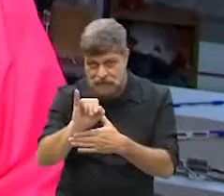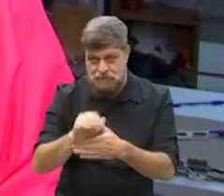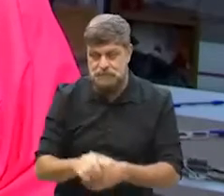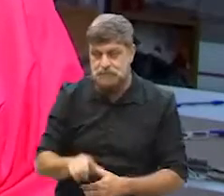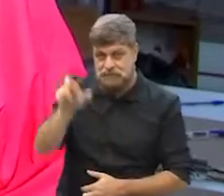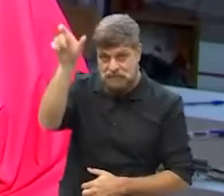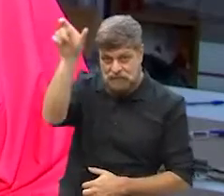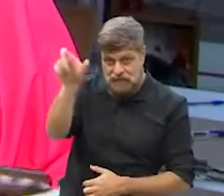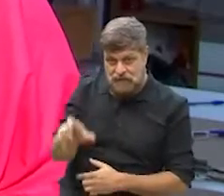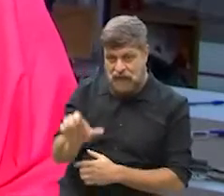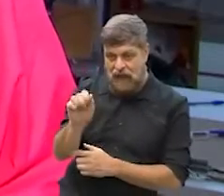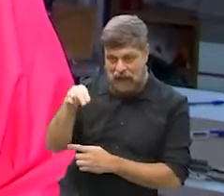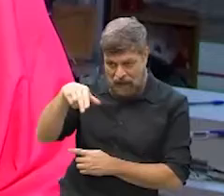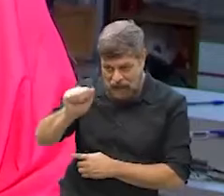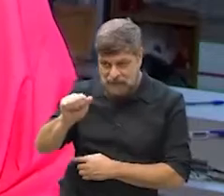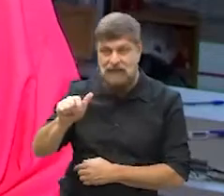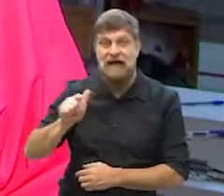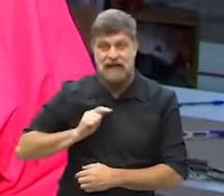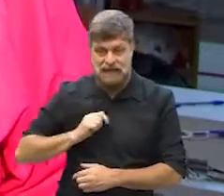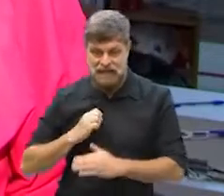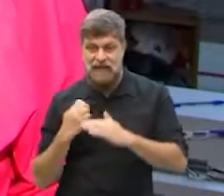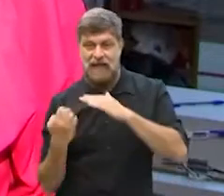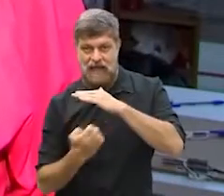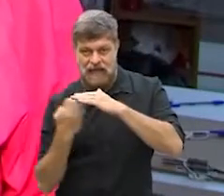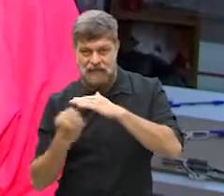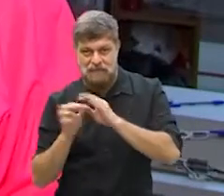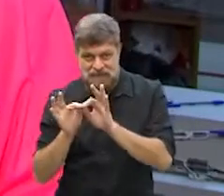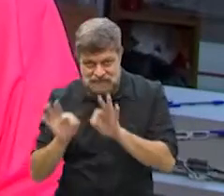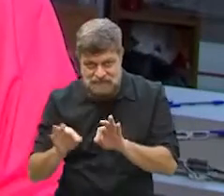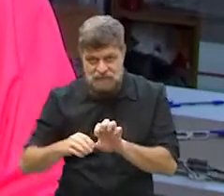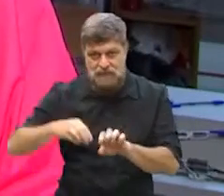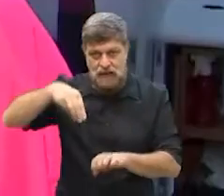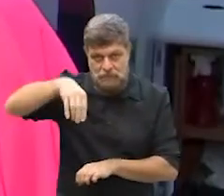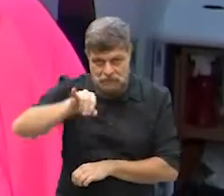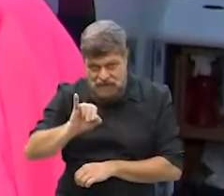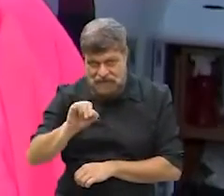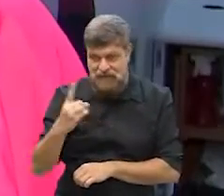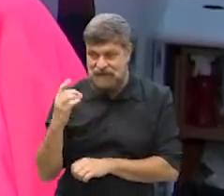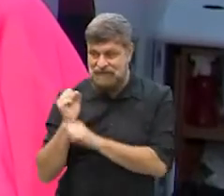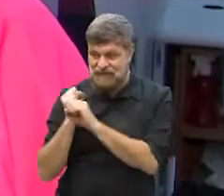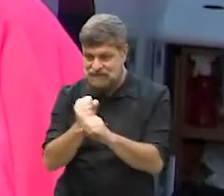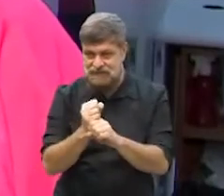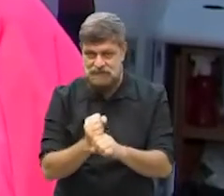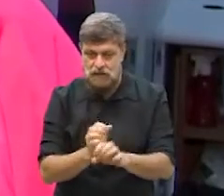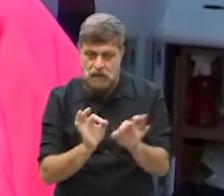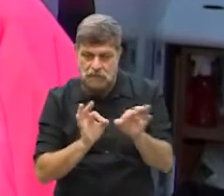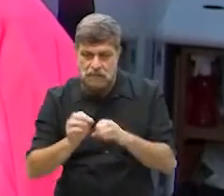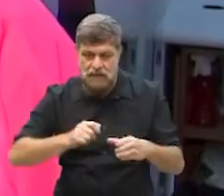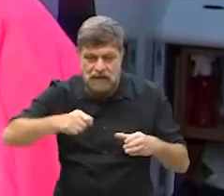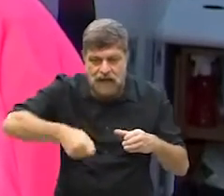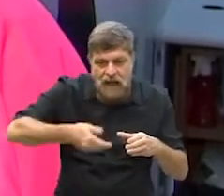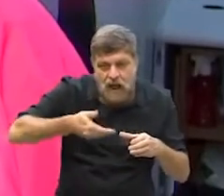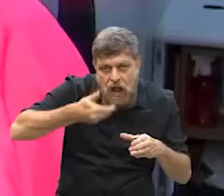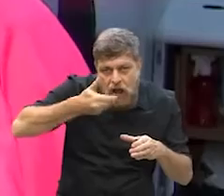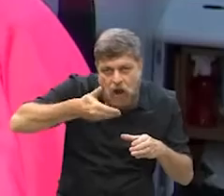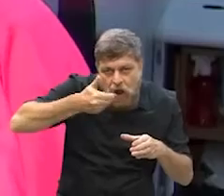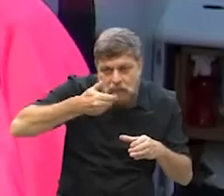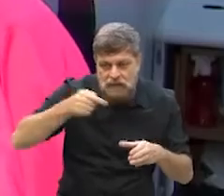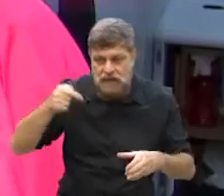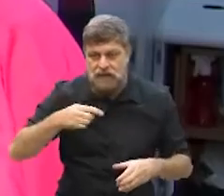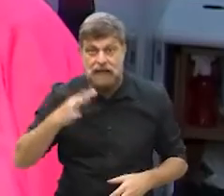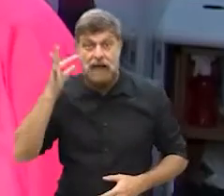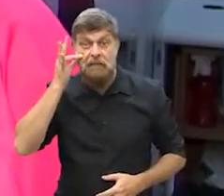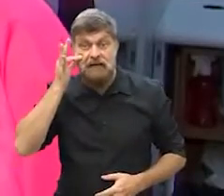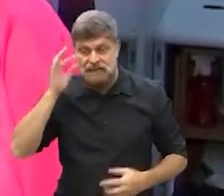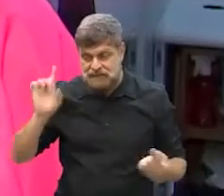Campinas. A Ana Paula é microempreendedora individual há 10 anos e está no ramo de marmitarias. Para ela, o